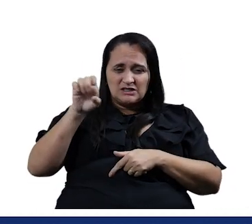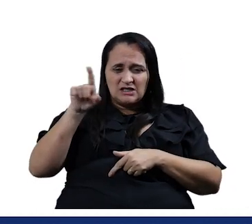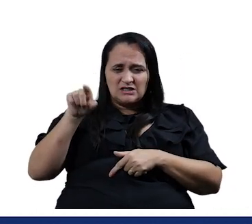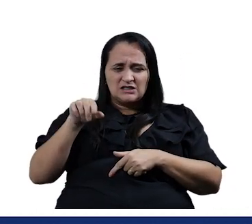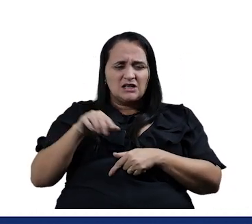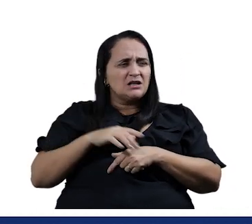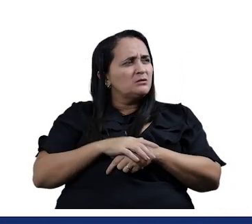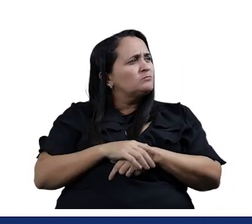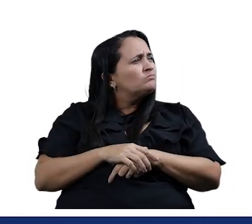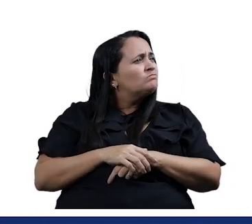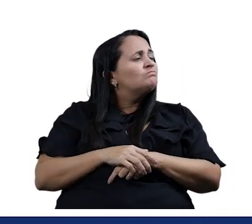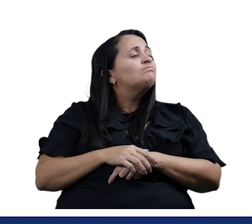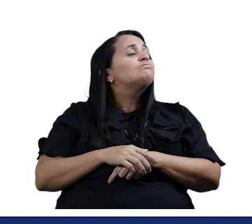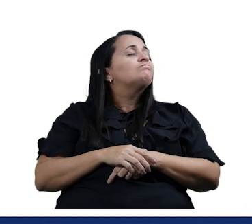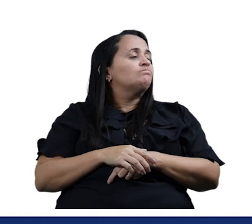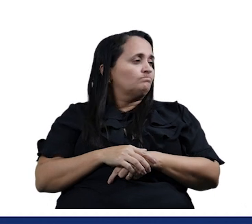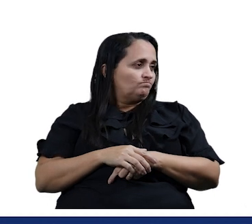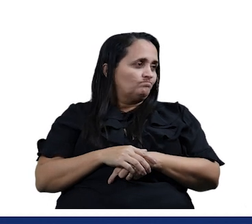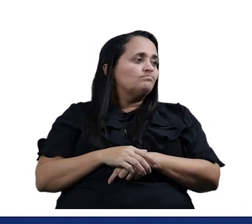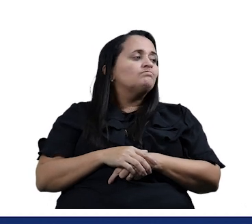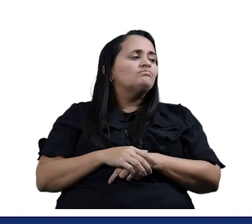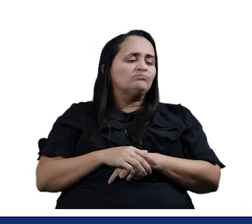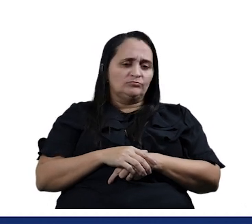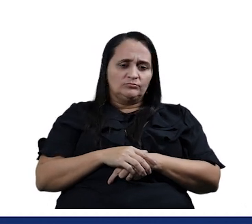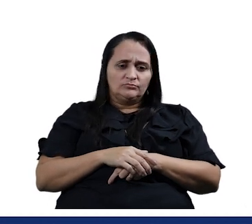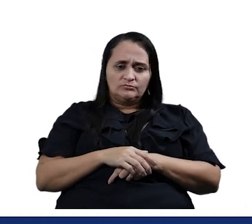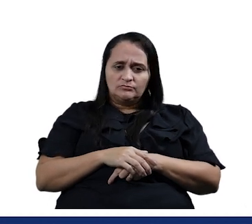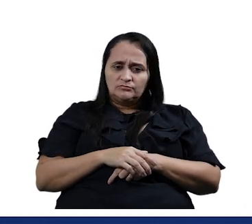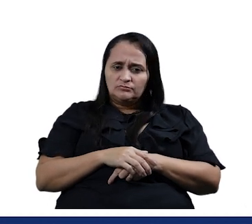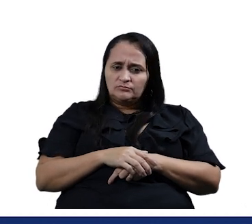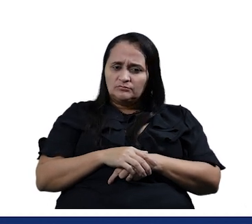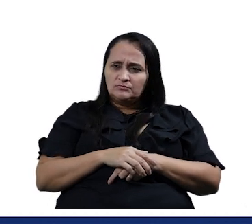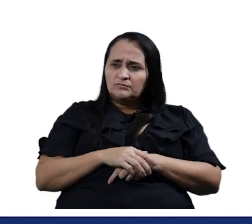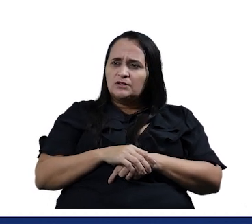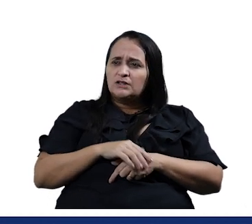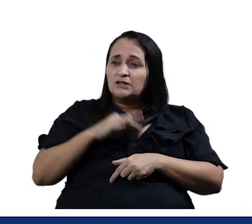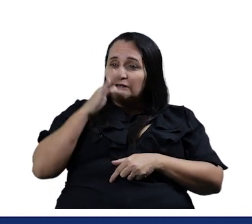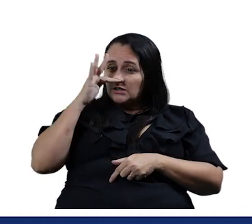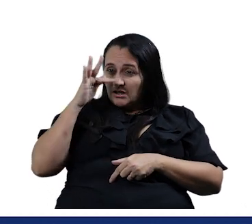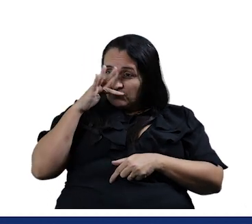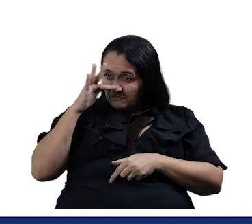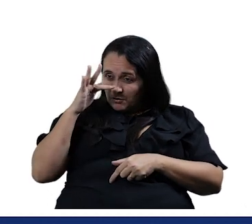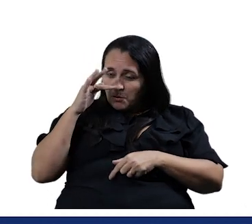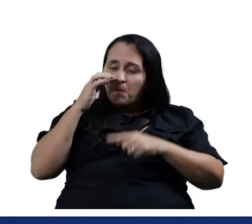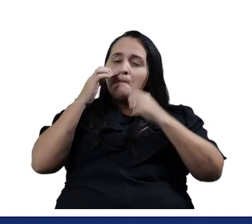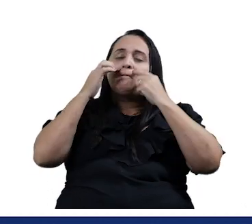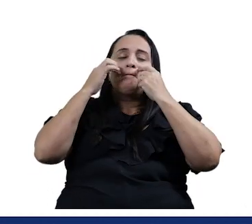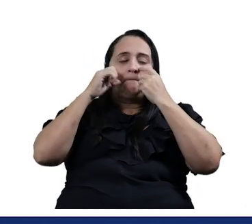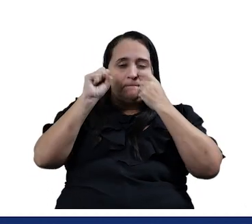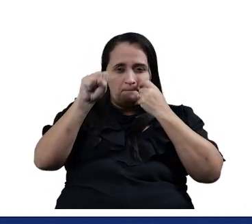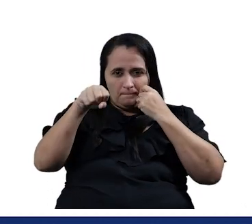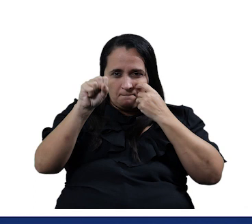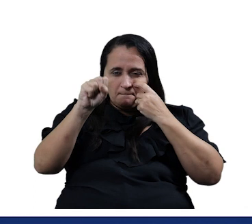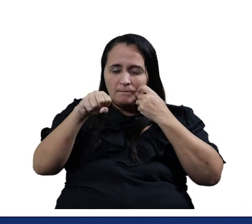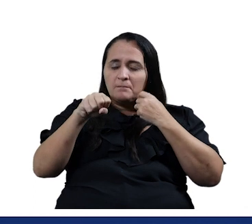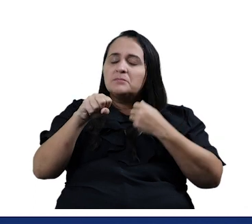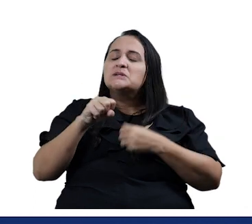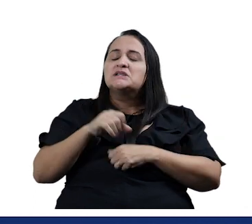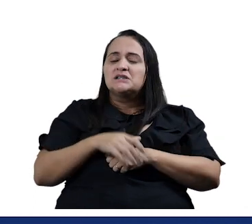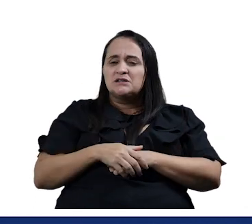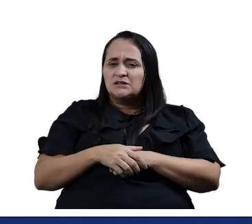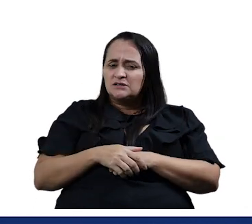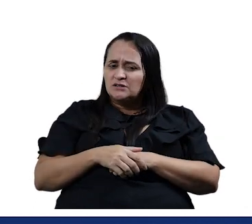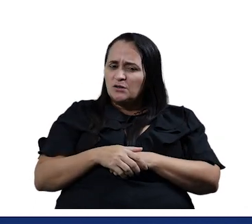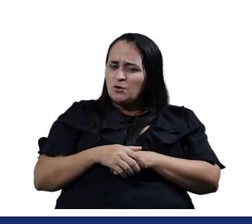Aí, balancei a cabeça afirmativamente. Da flor? É, sim, senhora. Como é